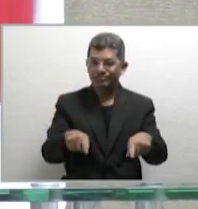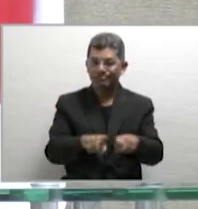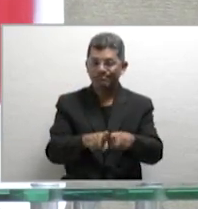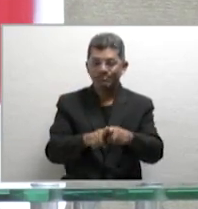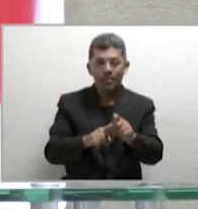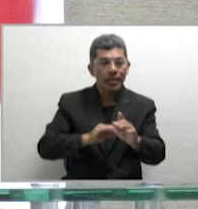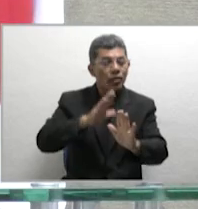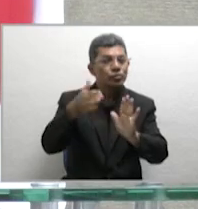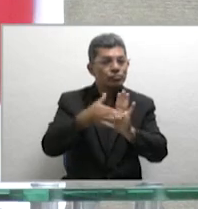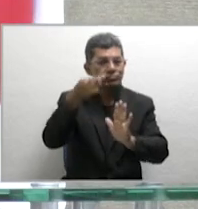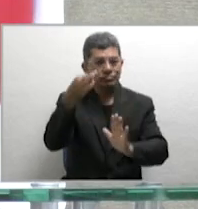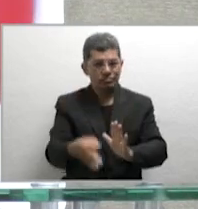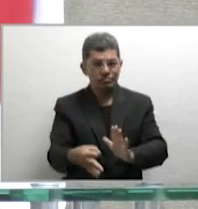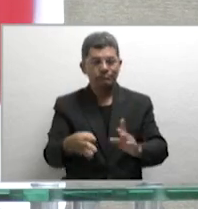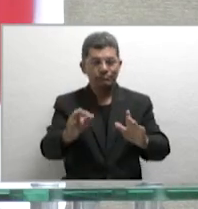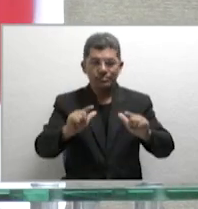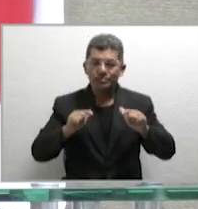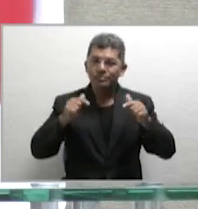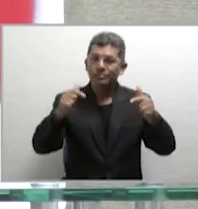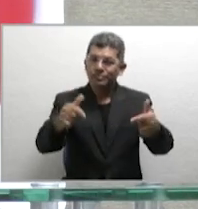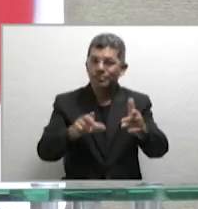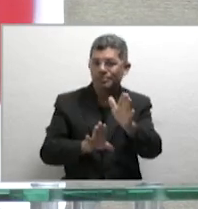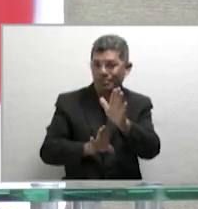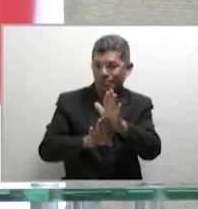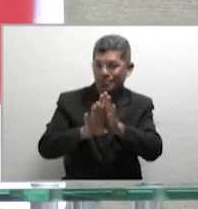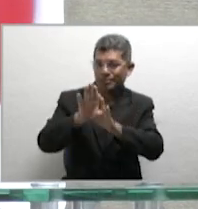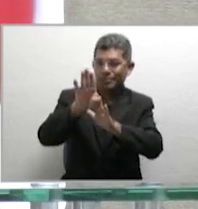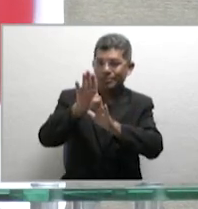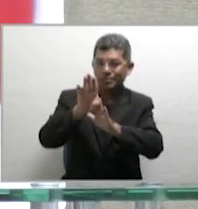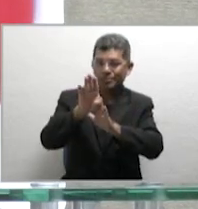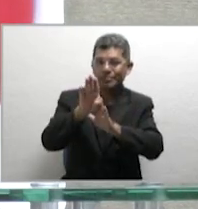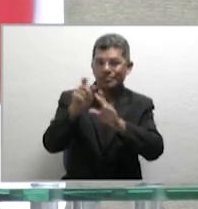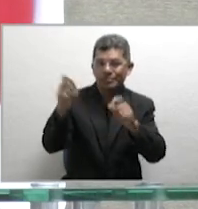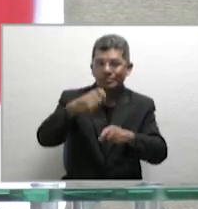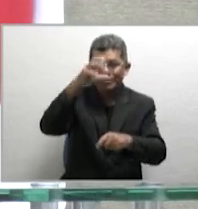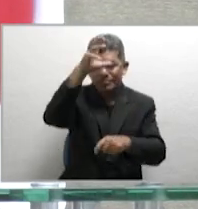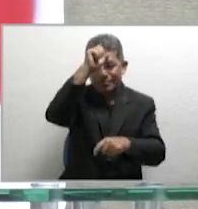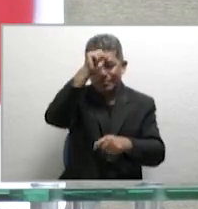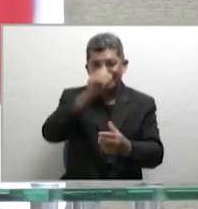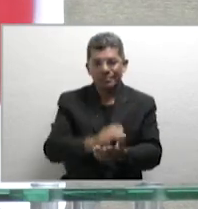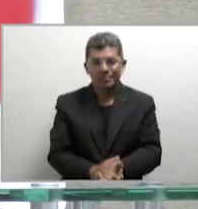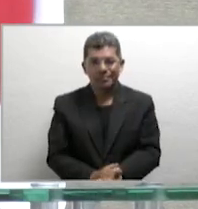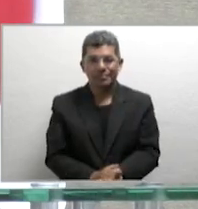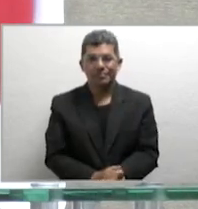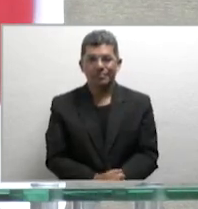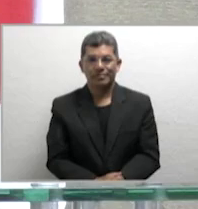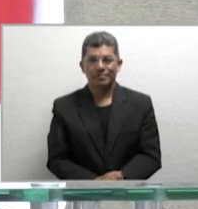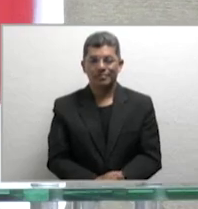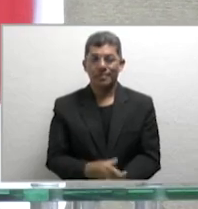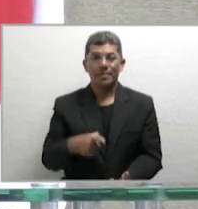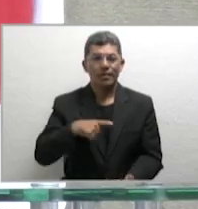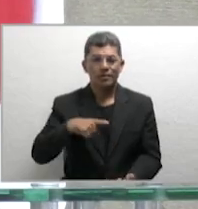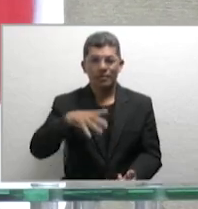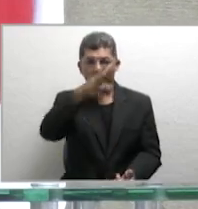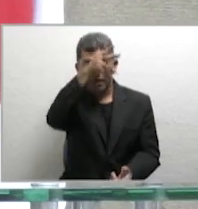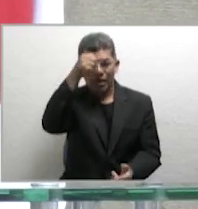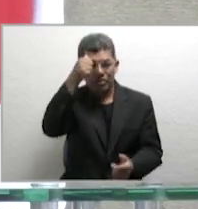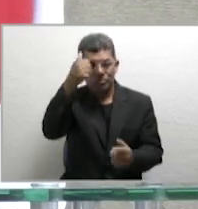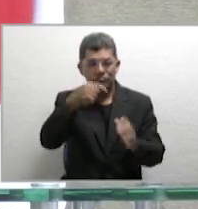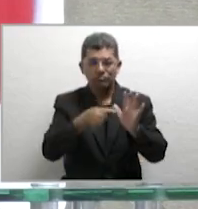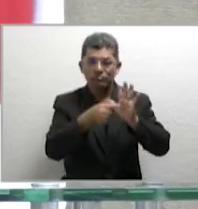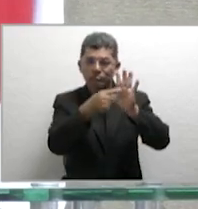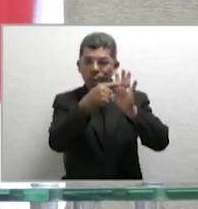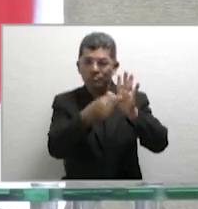com toda certeza, avançar no empreendedorismo. Nós temos em Manaus dados do IBGE,